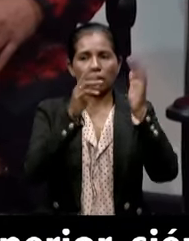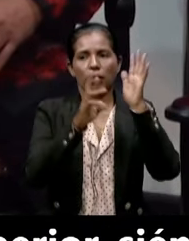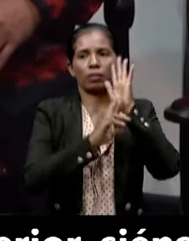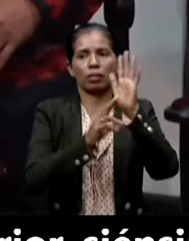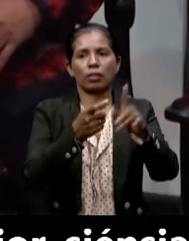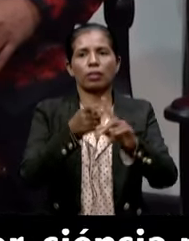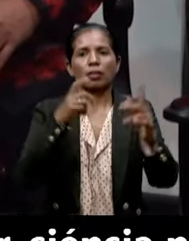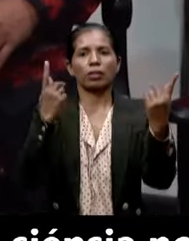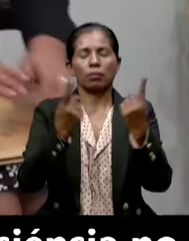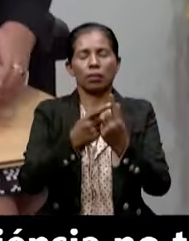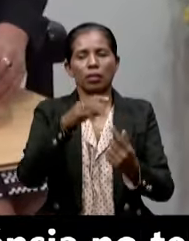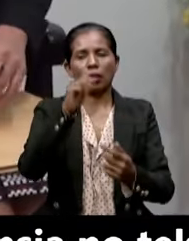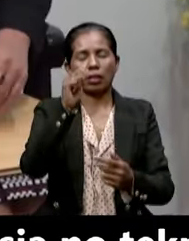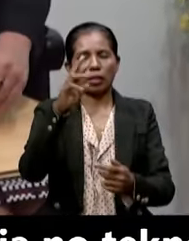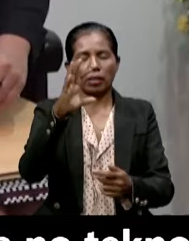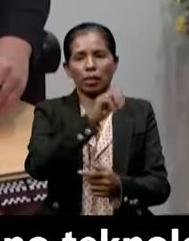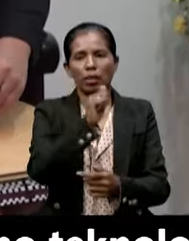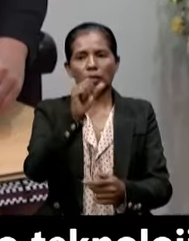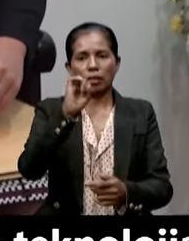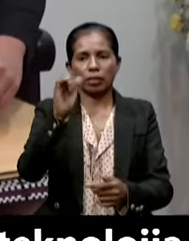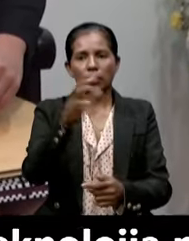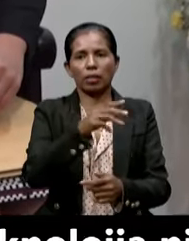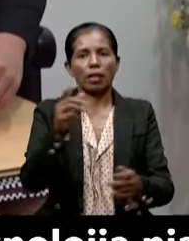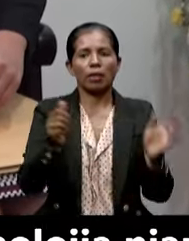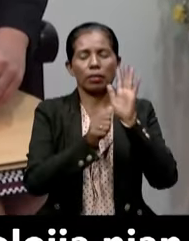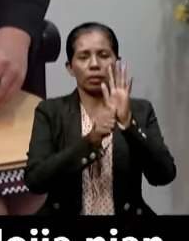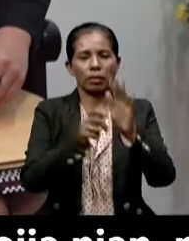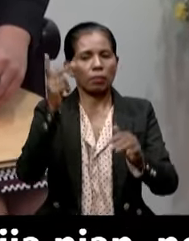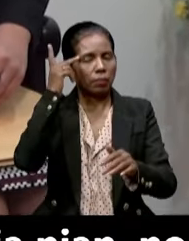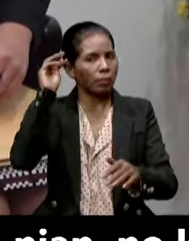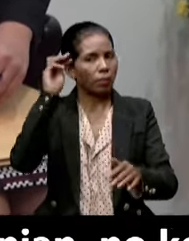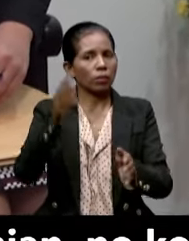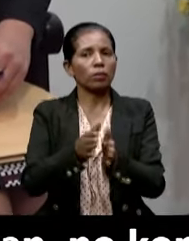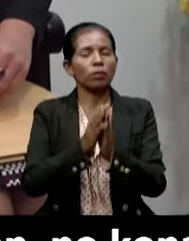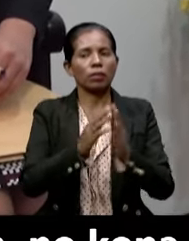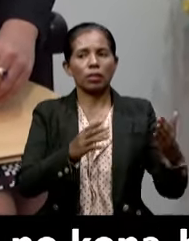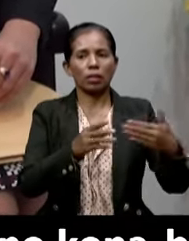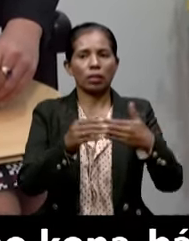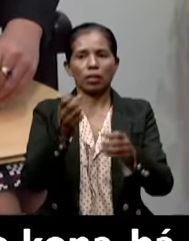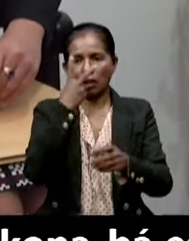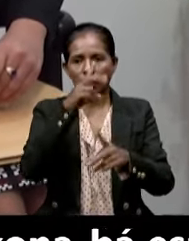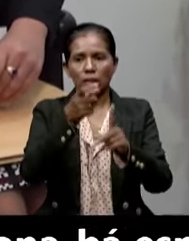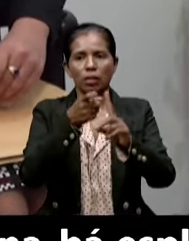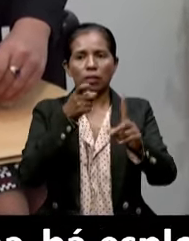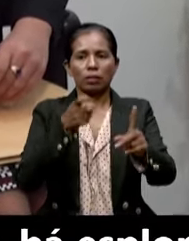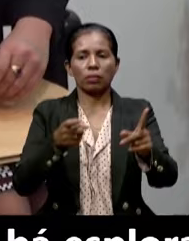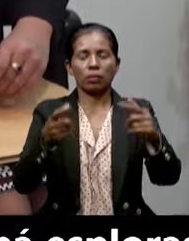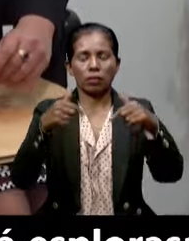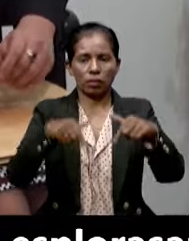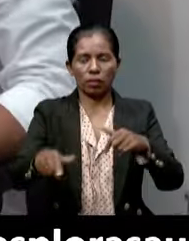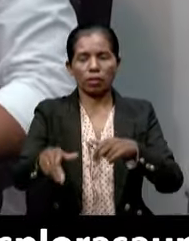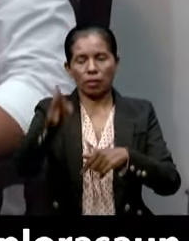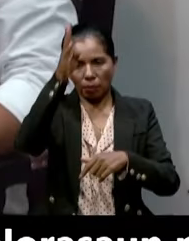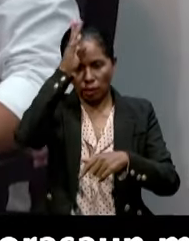representante empresa Air Asia apresenta ba primeiro-ministro ori russo licença kona batu halau operação russa de Passar Bali, Indonésia,